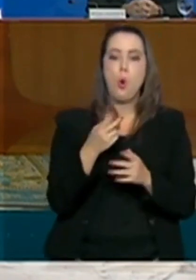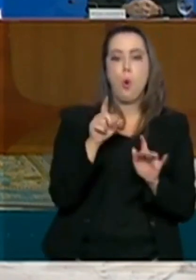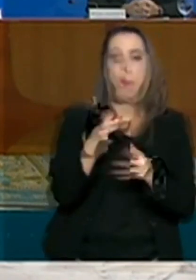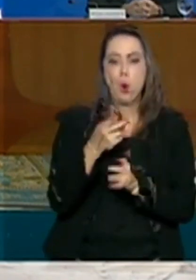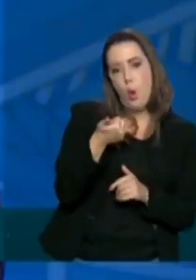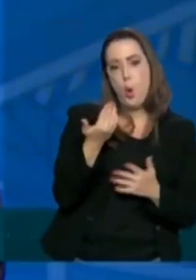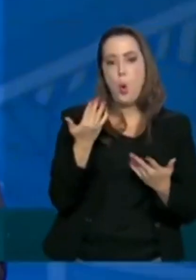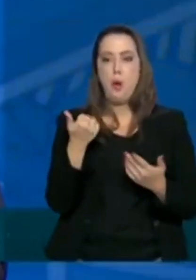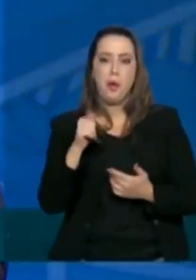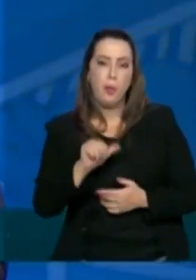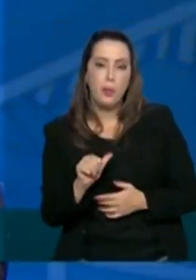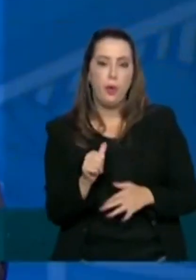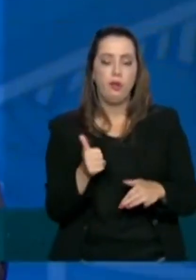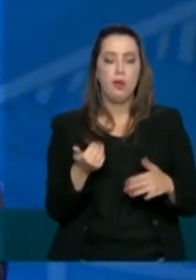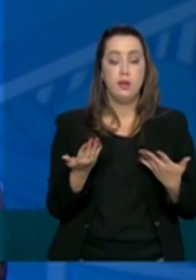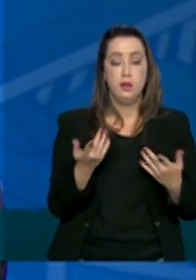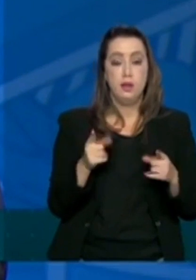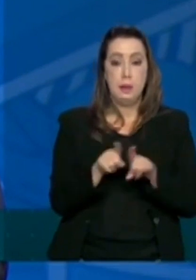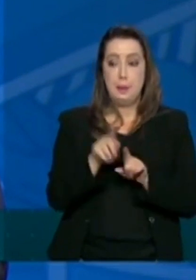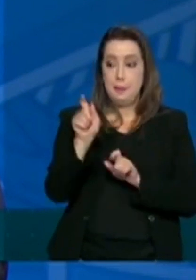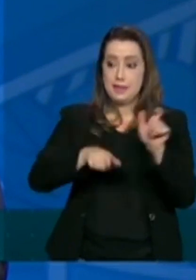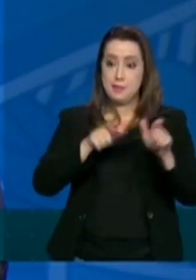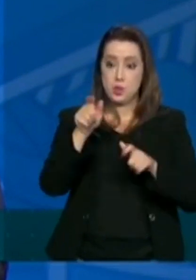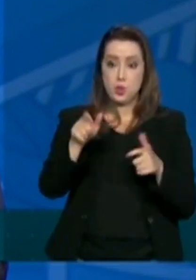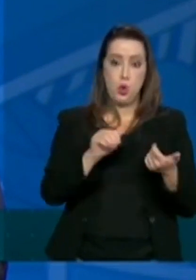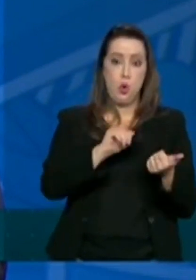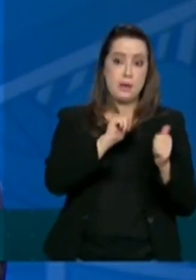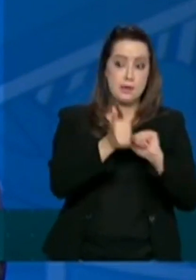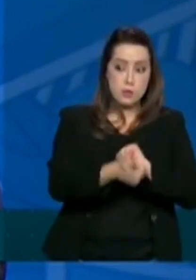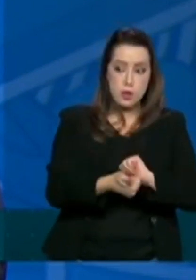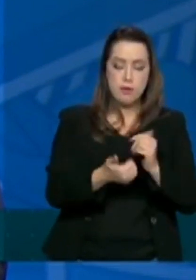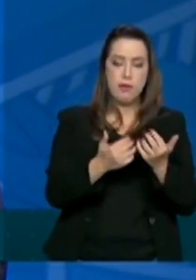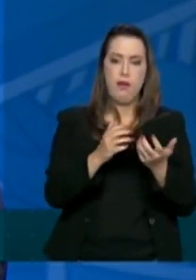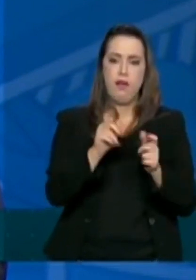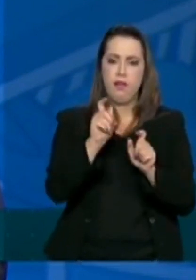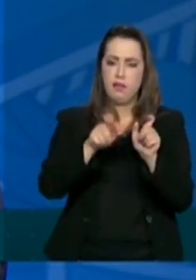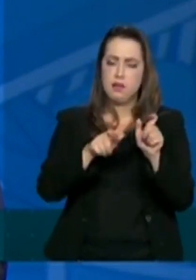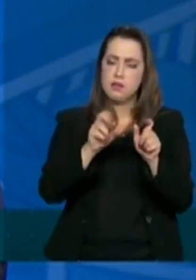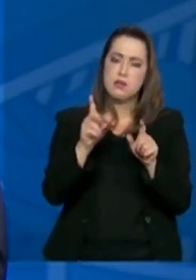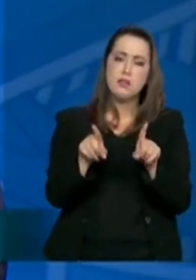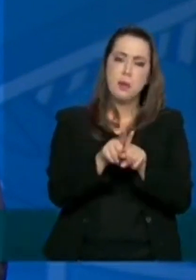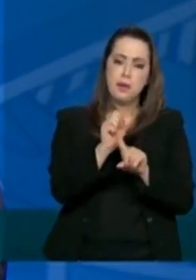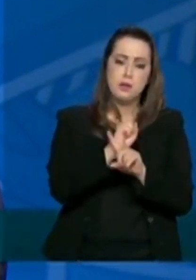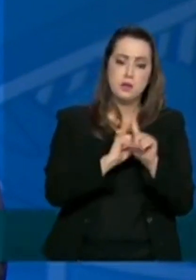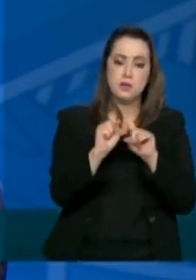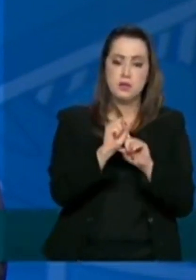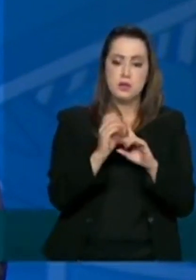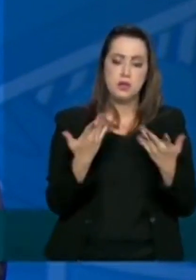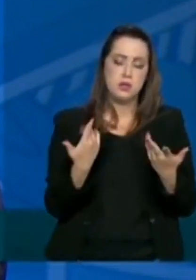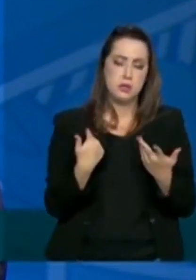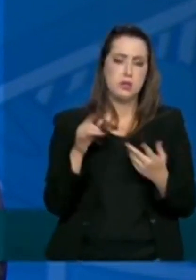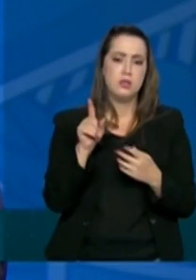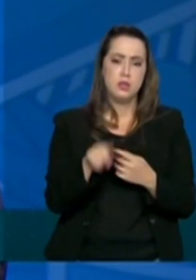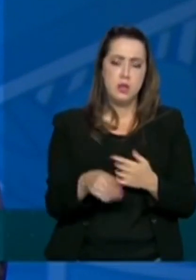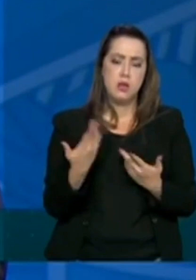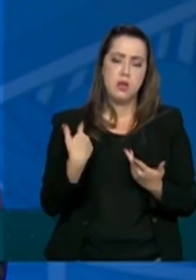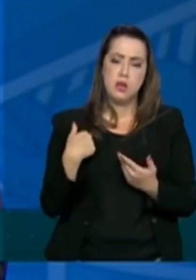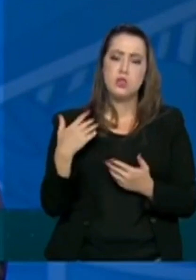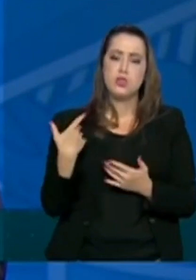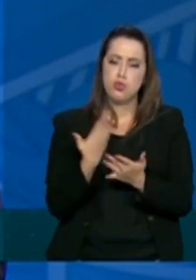dessa, tanto em relação aos atletas quanto em relação à sociedade. Isso não vai demorar, mas